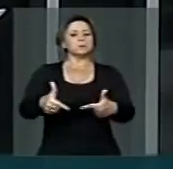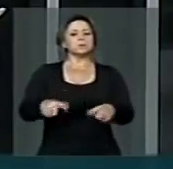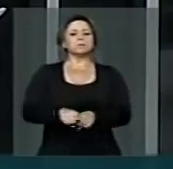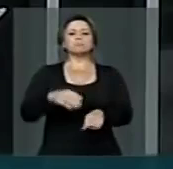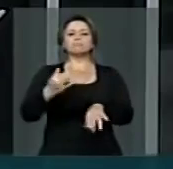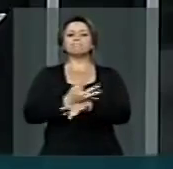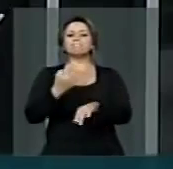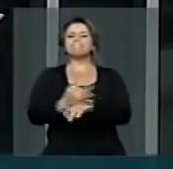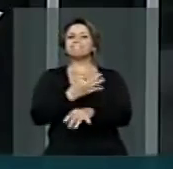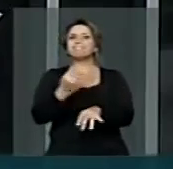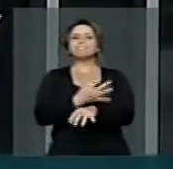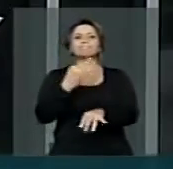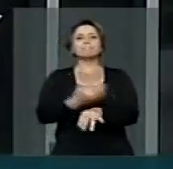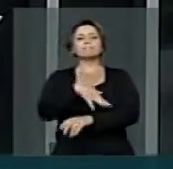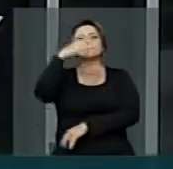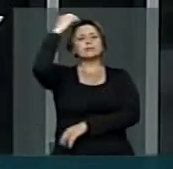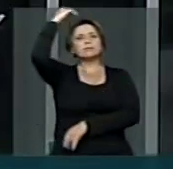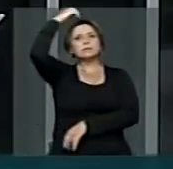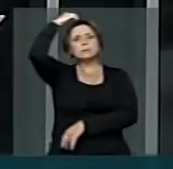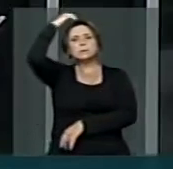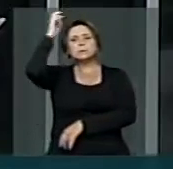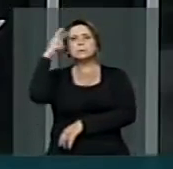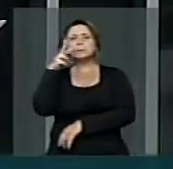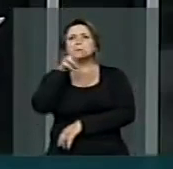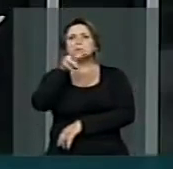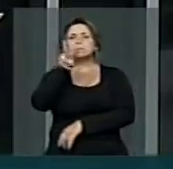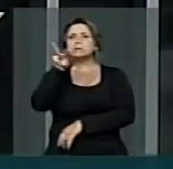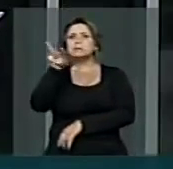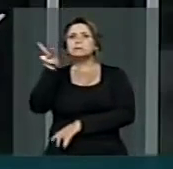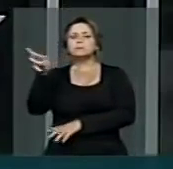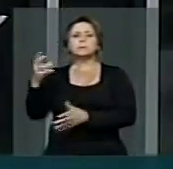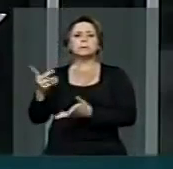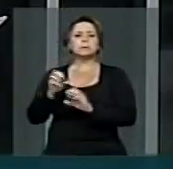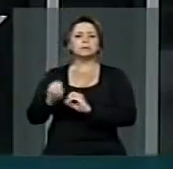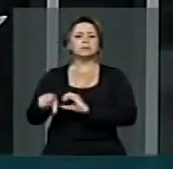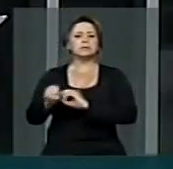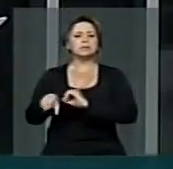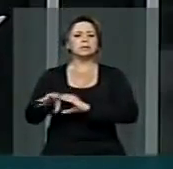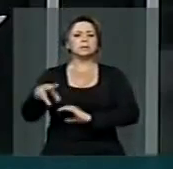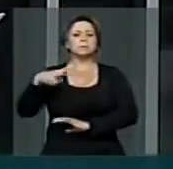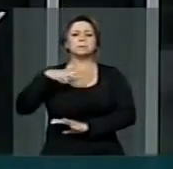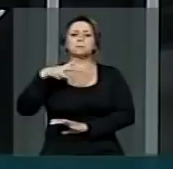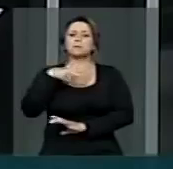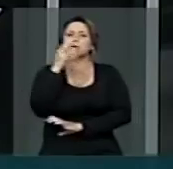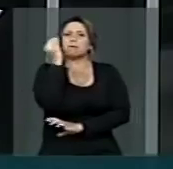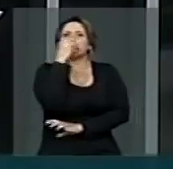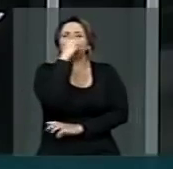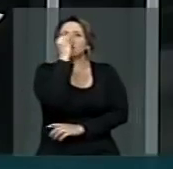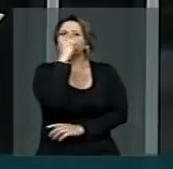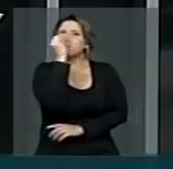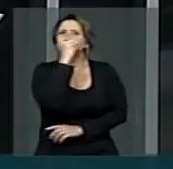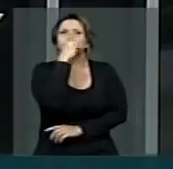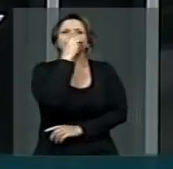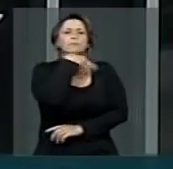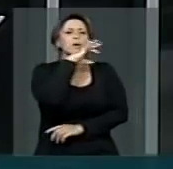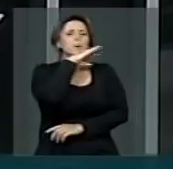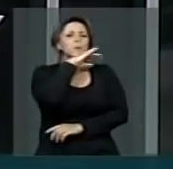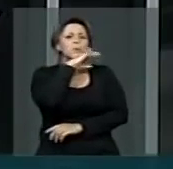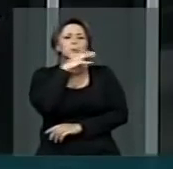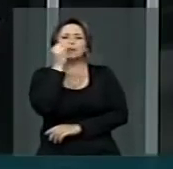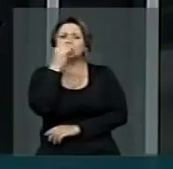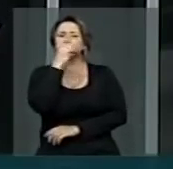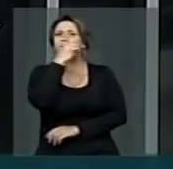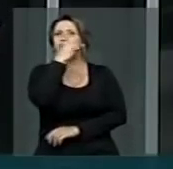incômoda diante de números que confirmam a educação privada no Brasil como um segmento empresarial